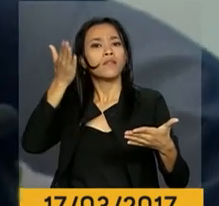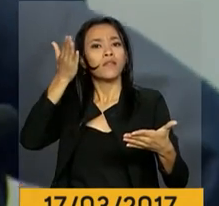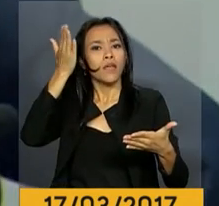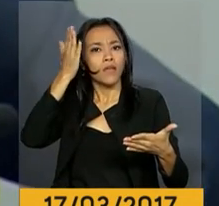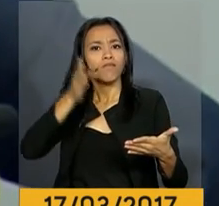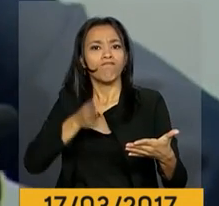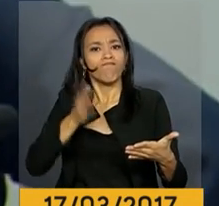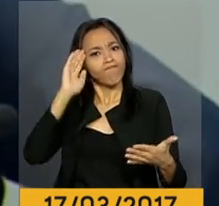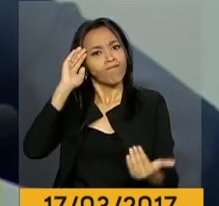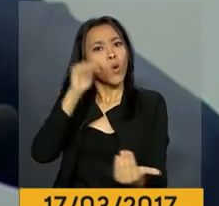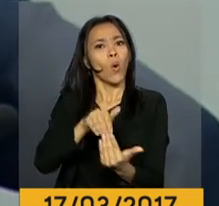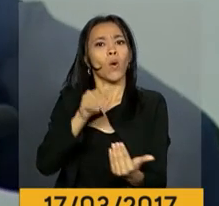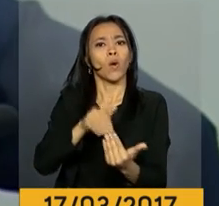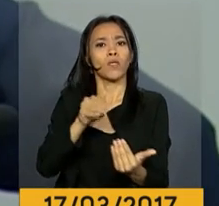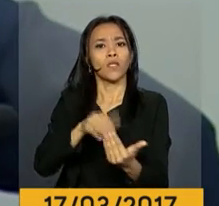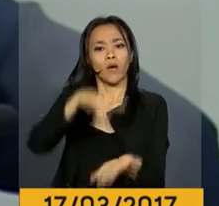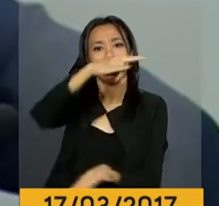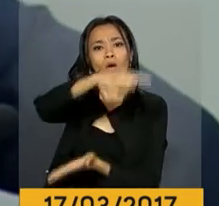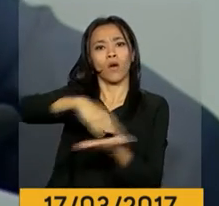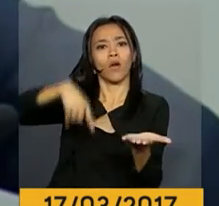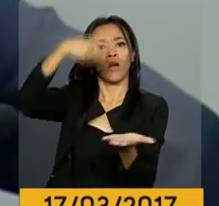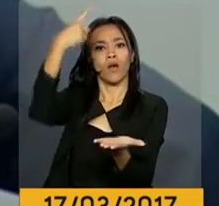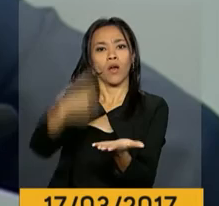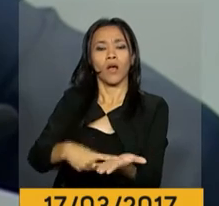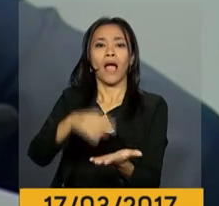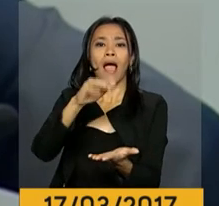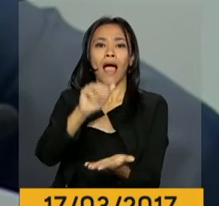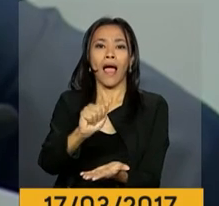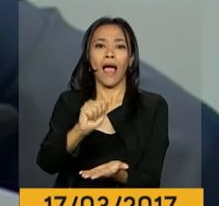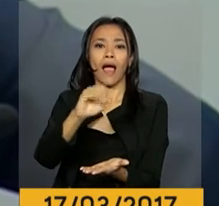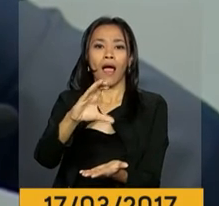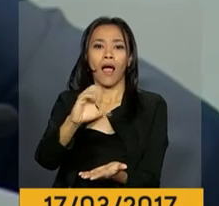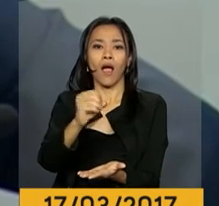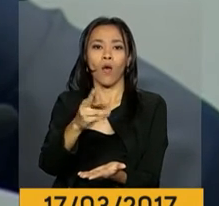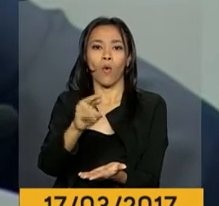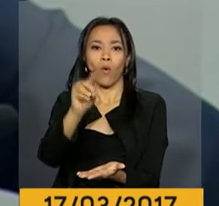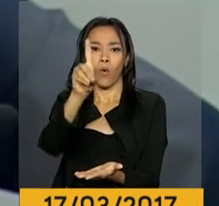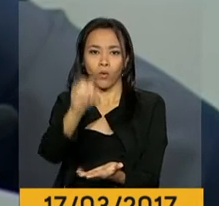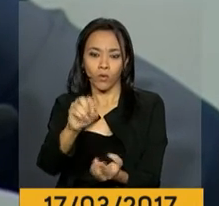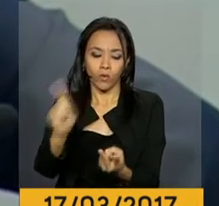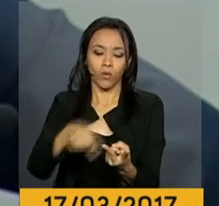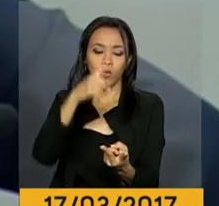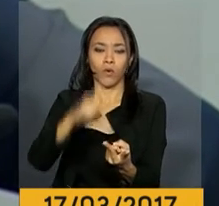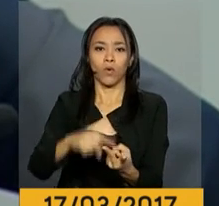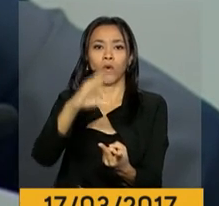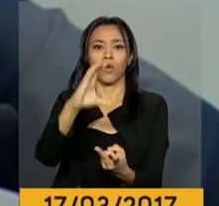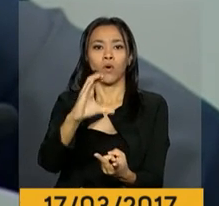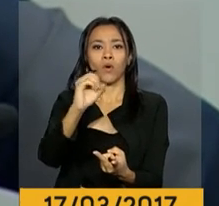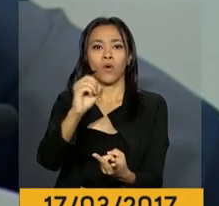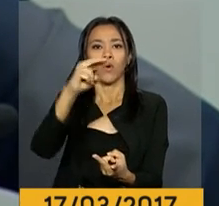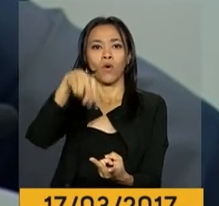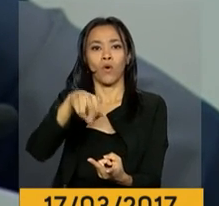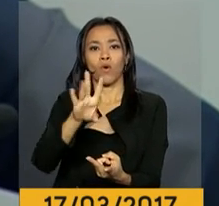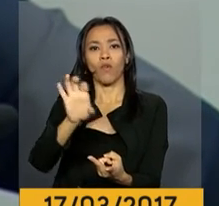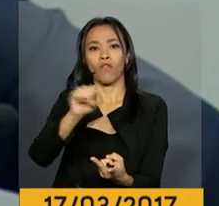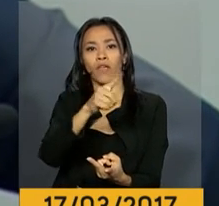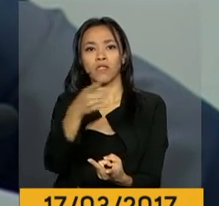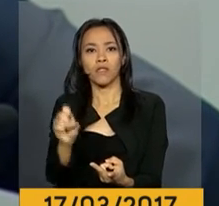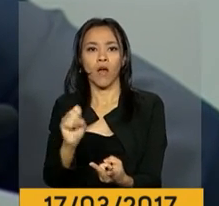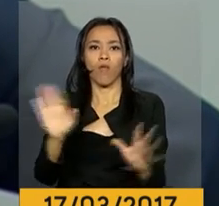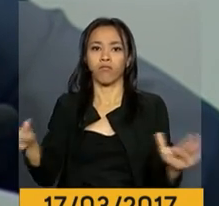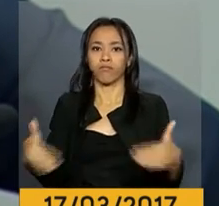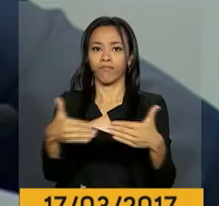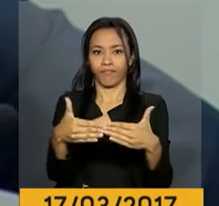das convenções e acordos coletivos de trabalho. Evidentemente que uma convenção coletiva ou um